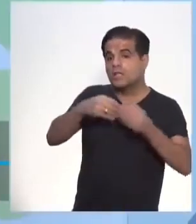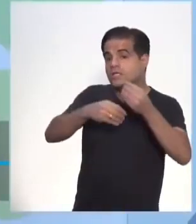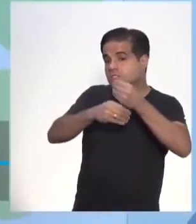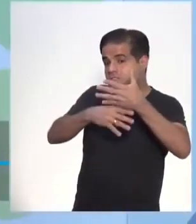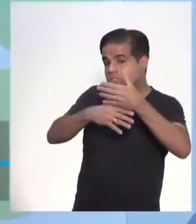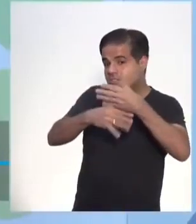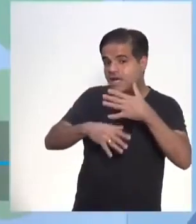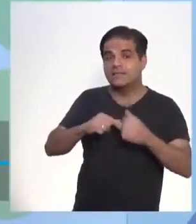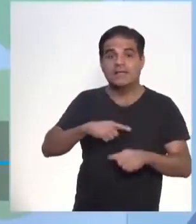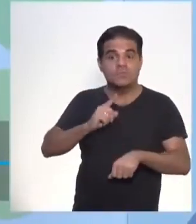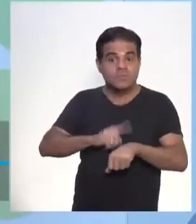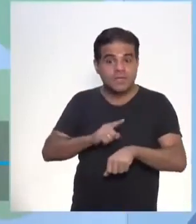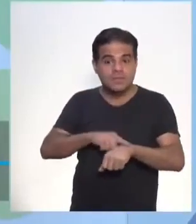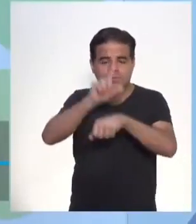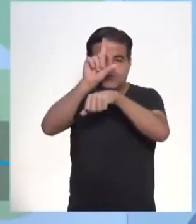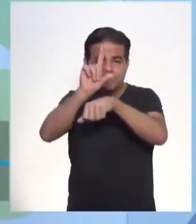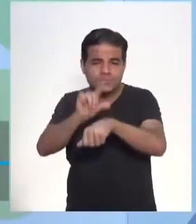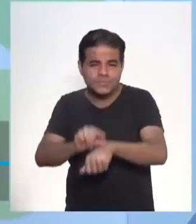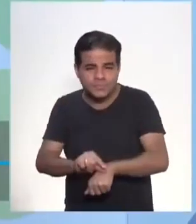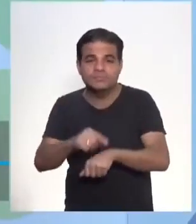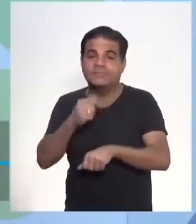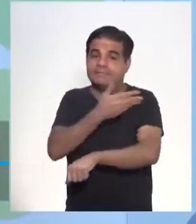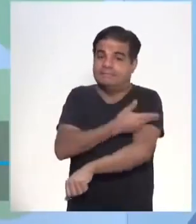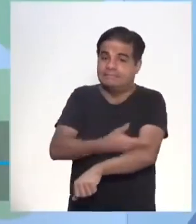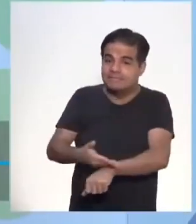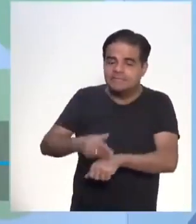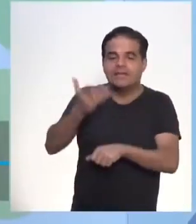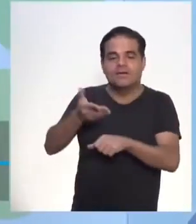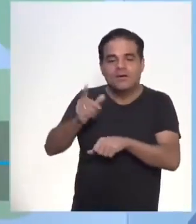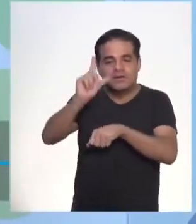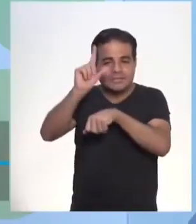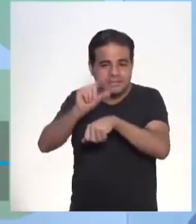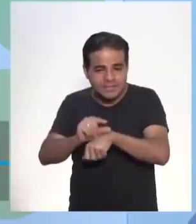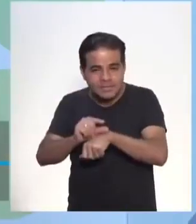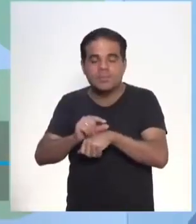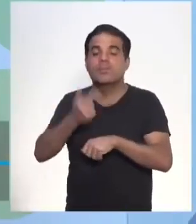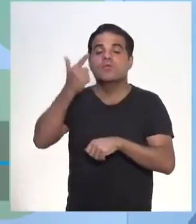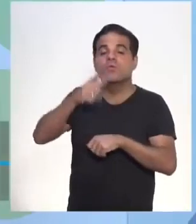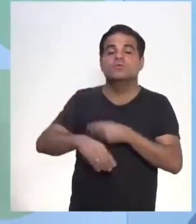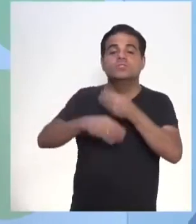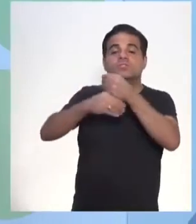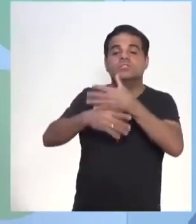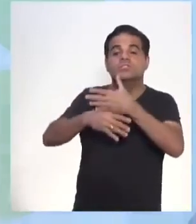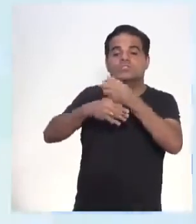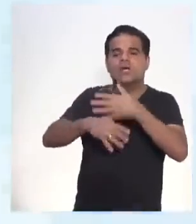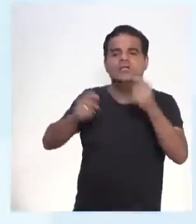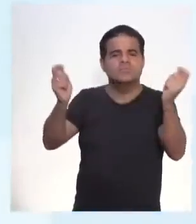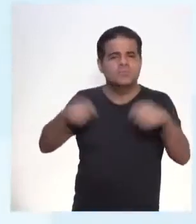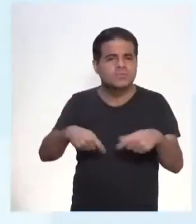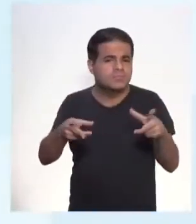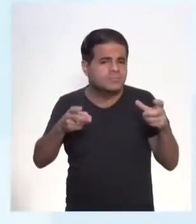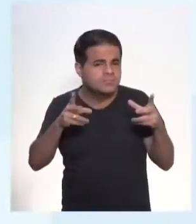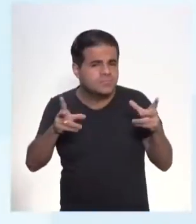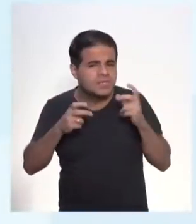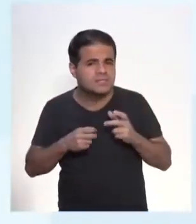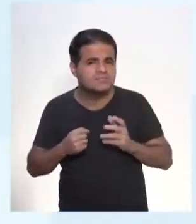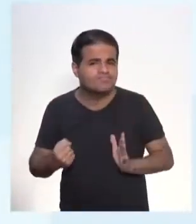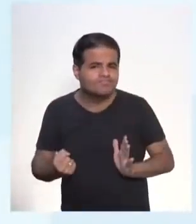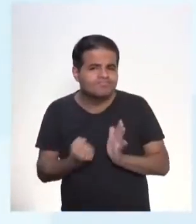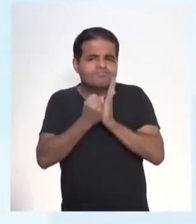porque a gente tem pouco tempo de aula, né? A gente tem que se acostumar com o tempo menor. O outro chat pede o seguinte: podemos perceber marcas